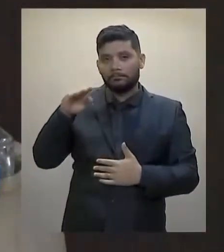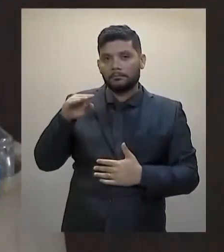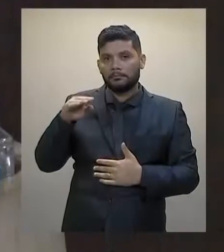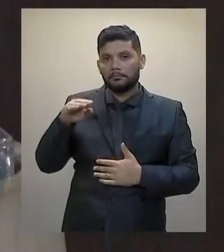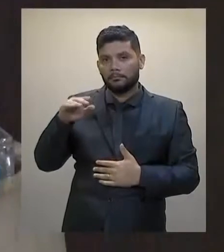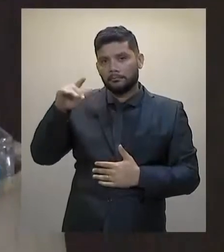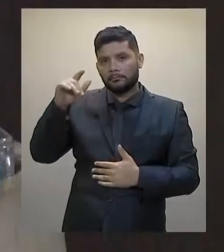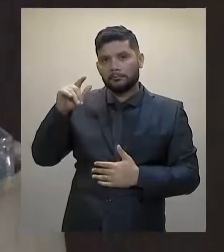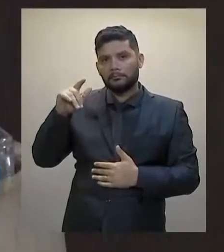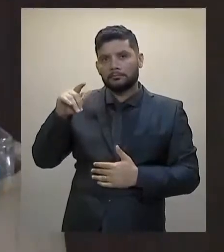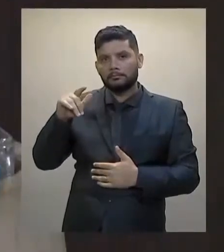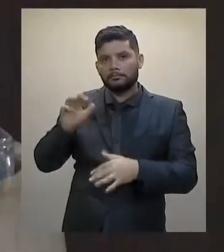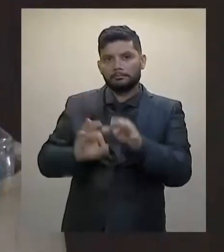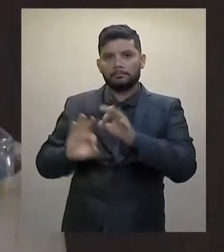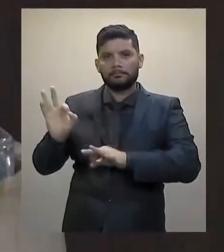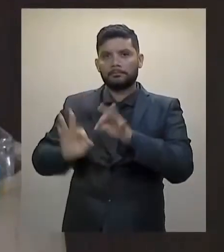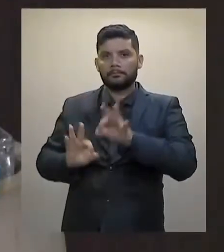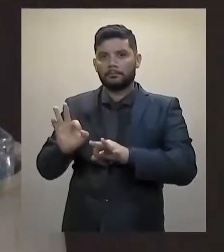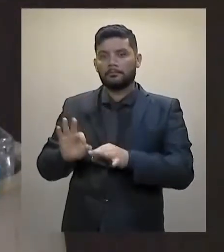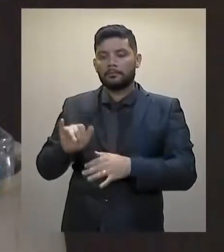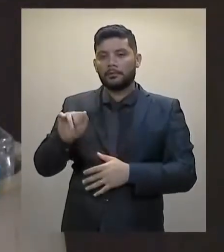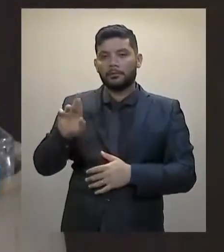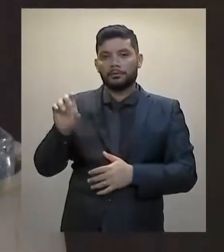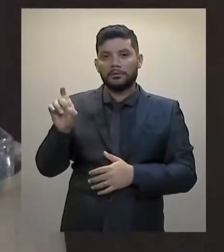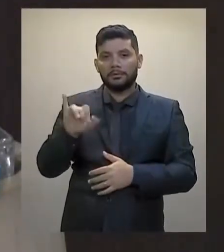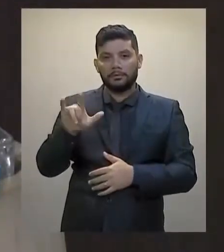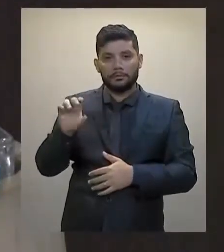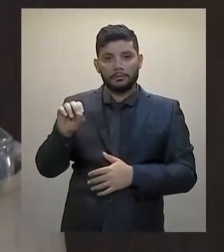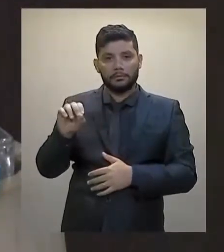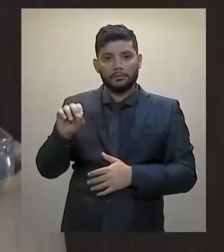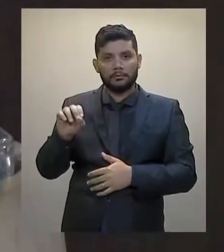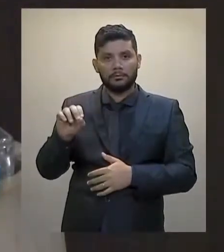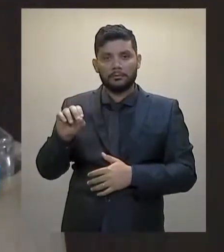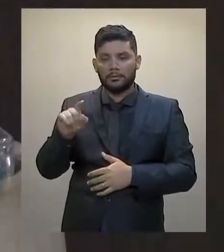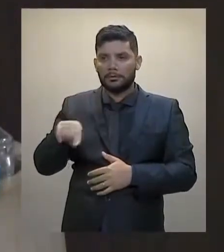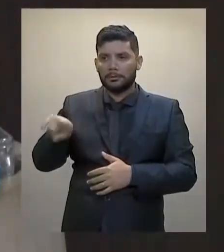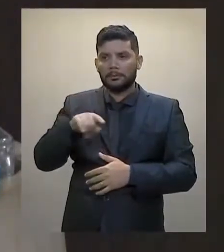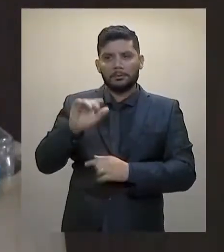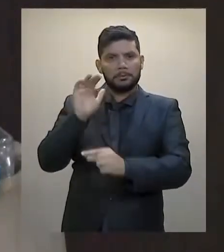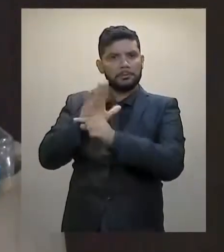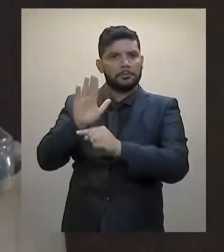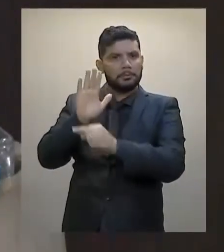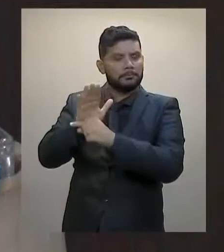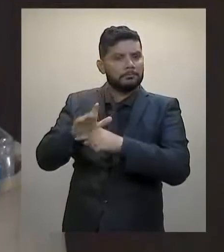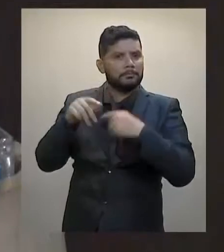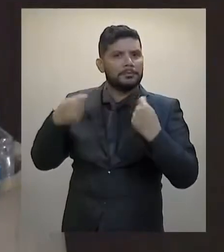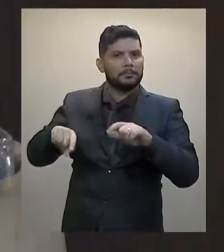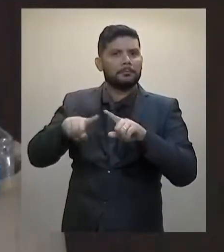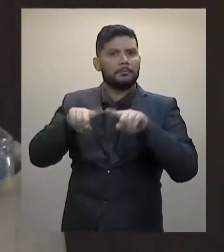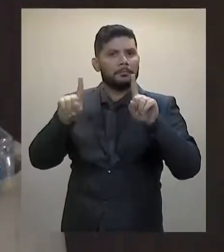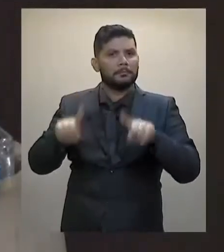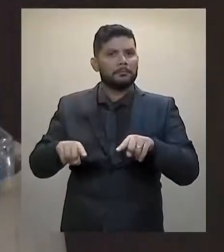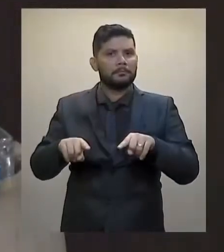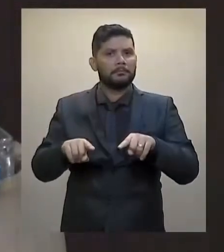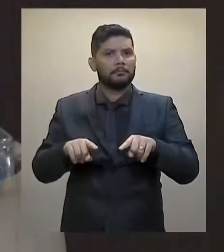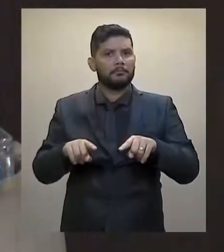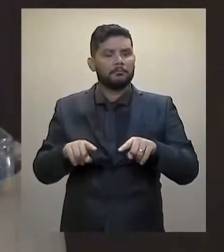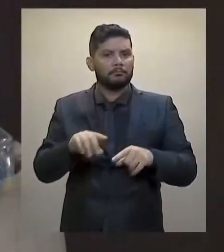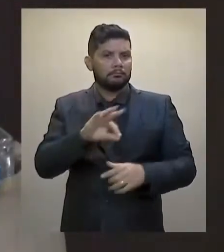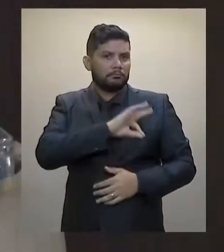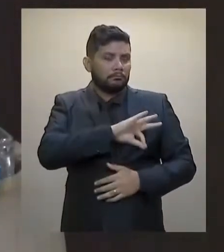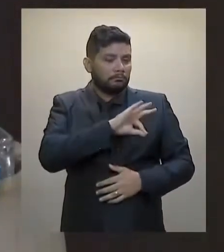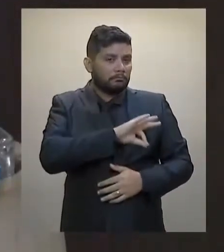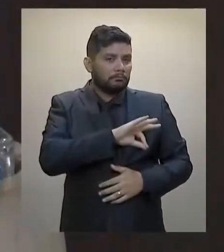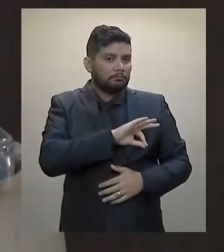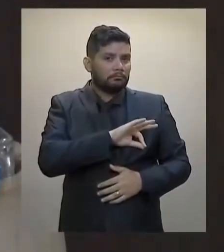auxílio emergencial, eu tenho muito orgulho deles. Um momento como esse, em que era necessário ter um programa de transferência de renda, foi o